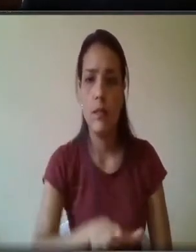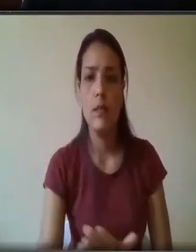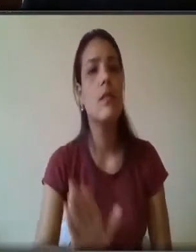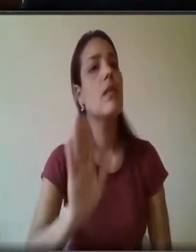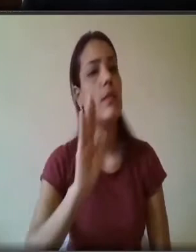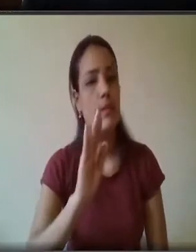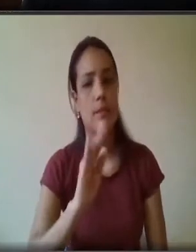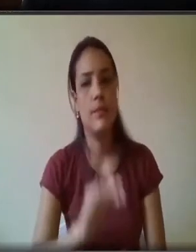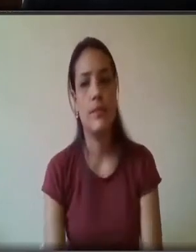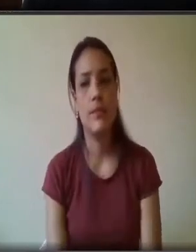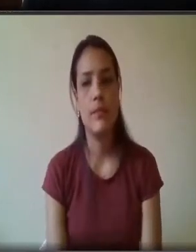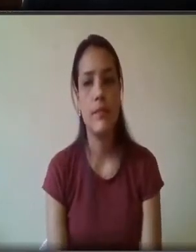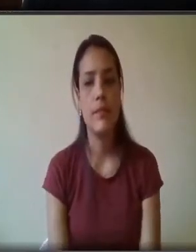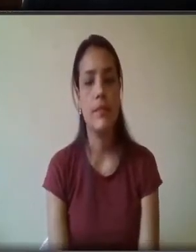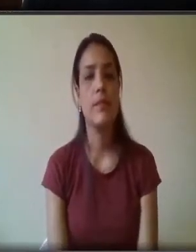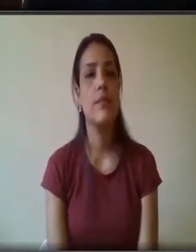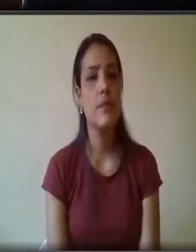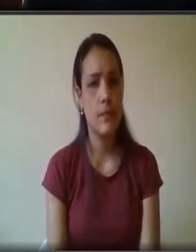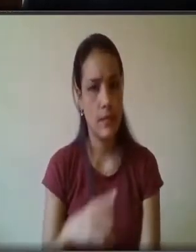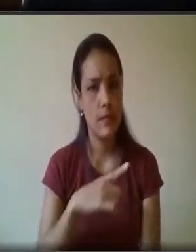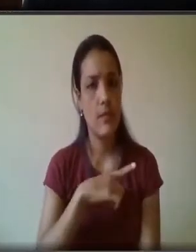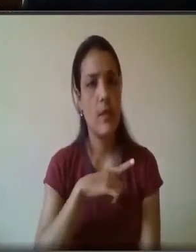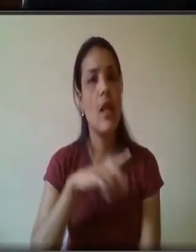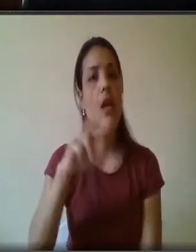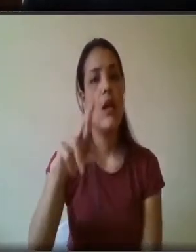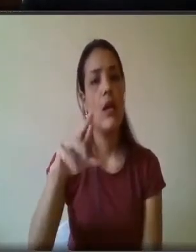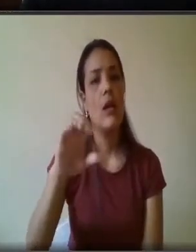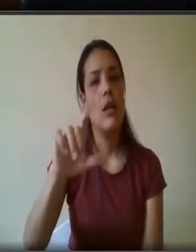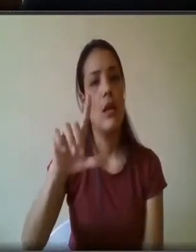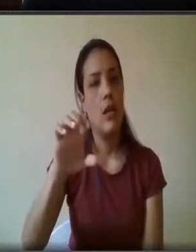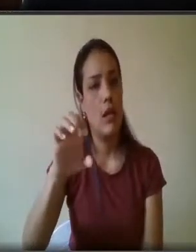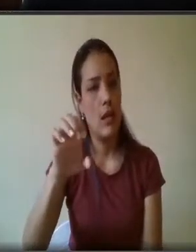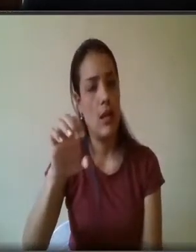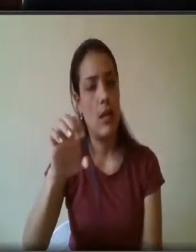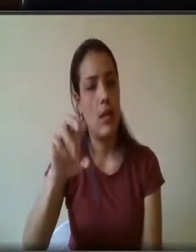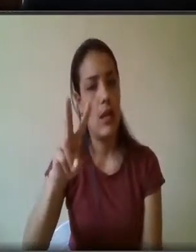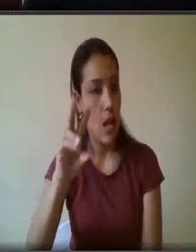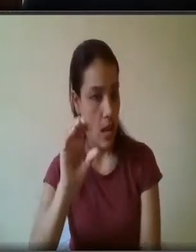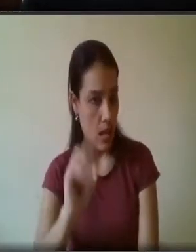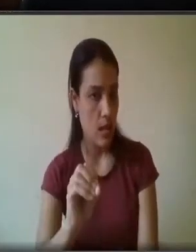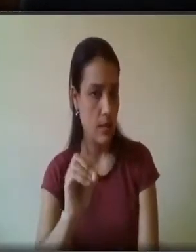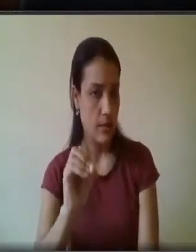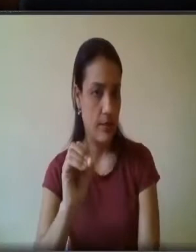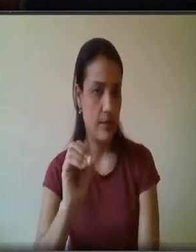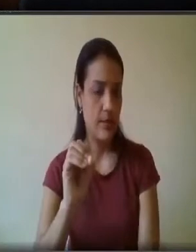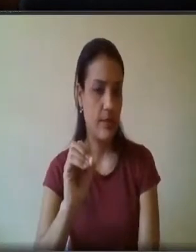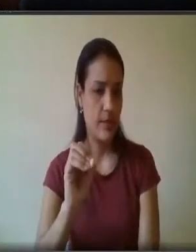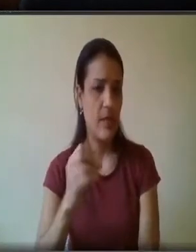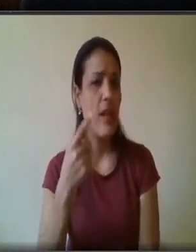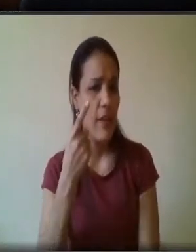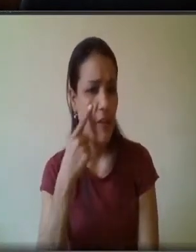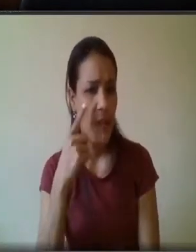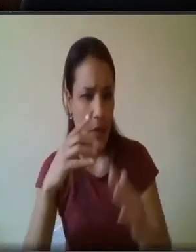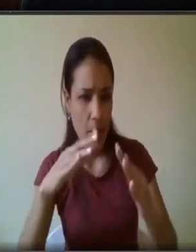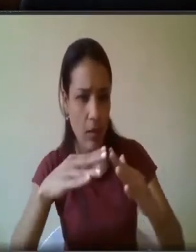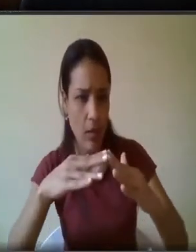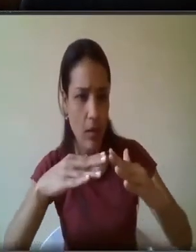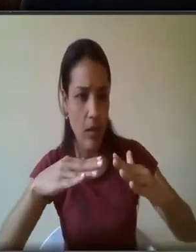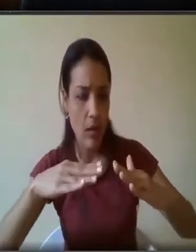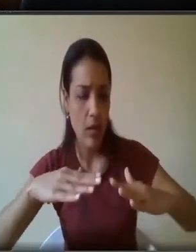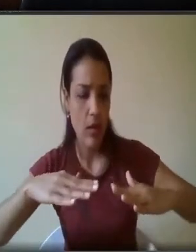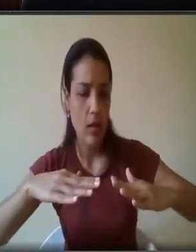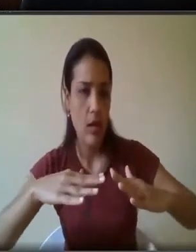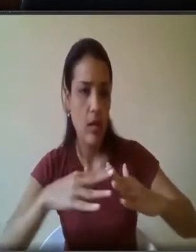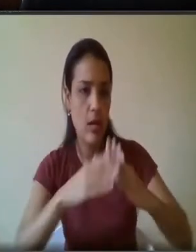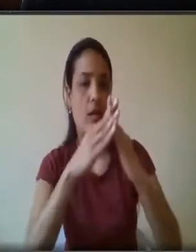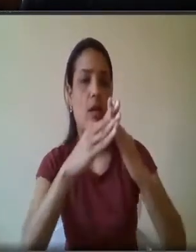dessas placas, o relevo nessa região aqui, ó, foi enrugado. Enquanto a bacia do